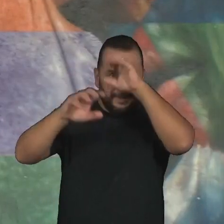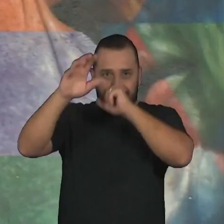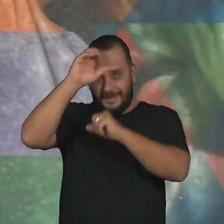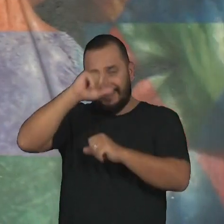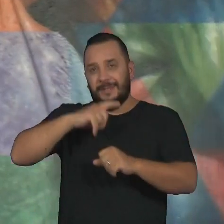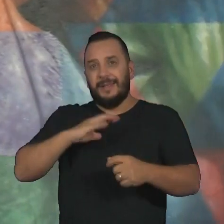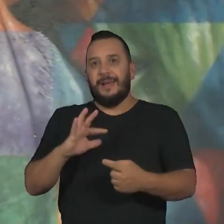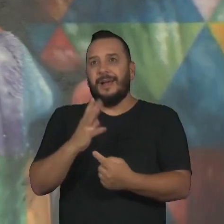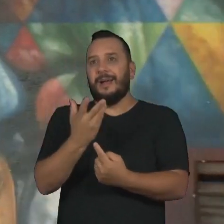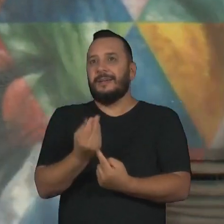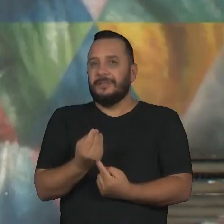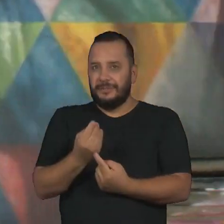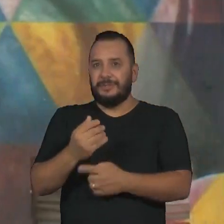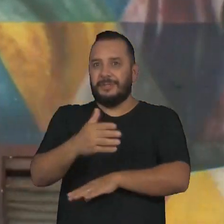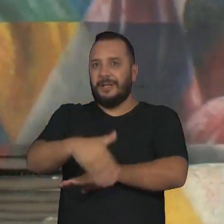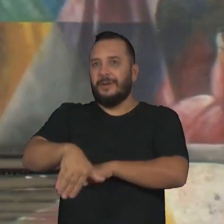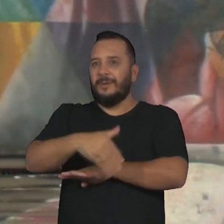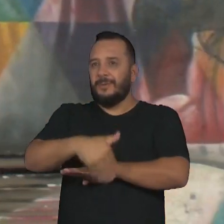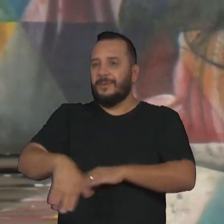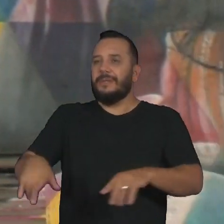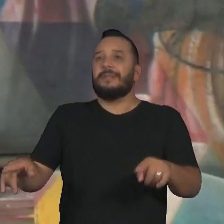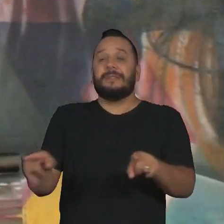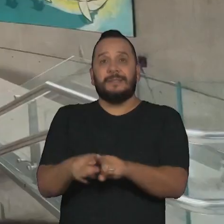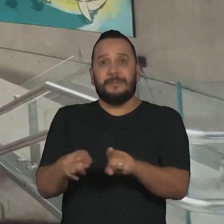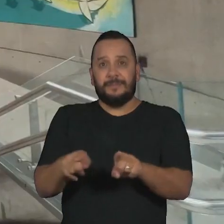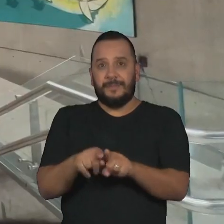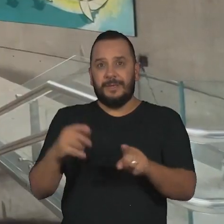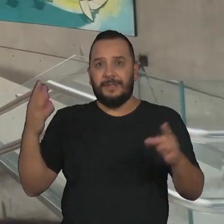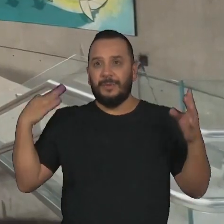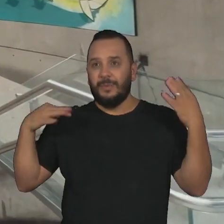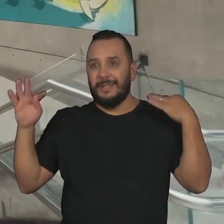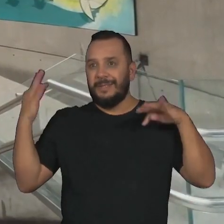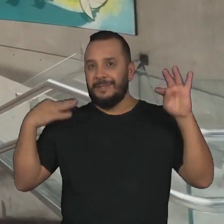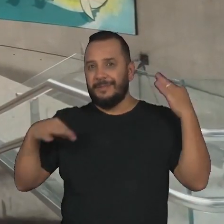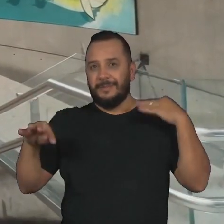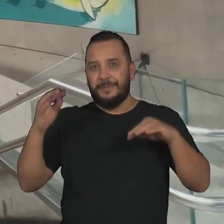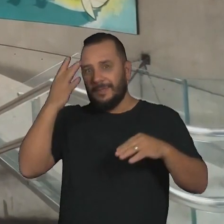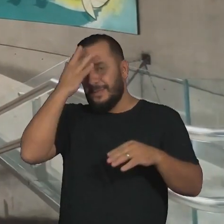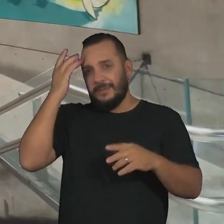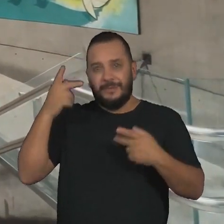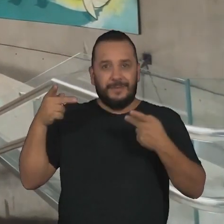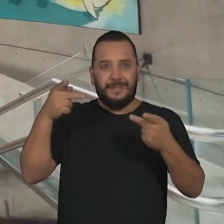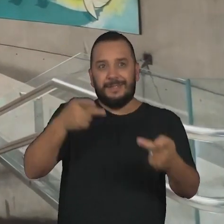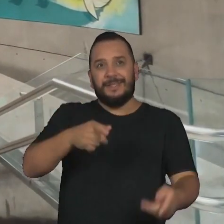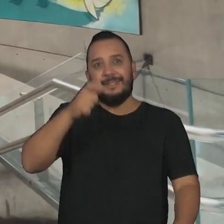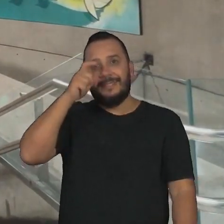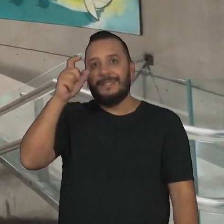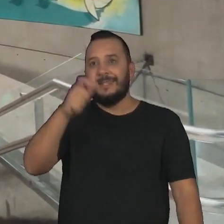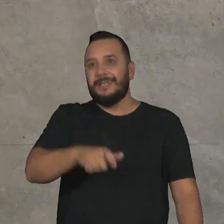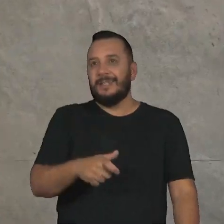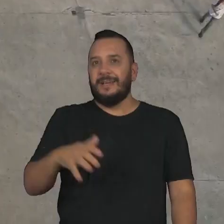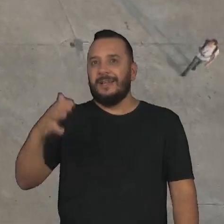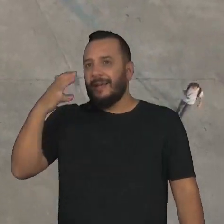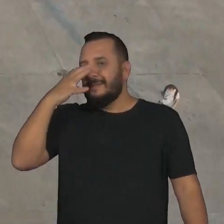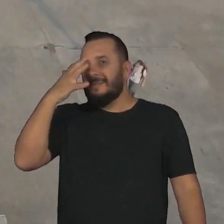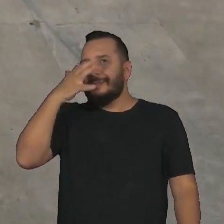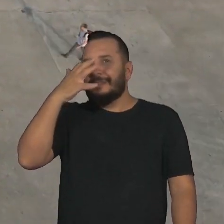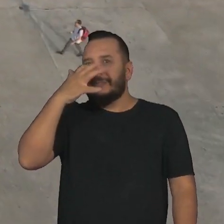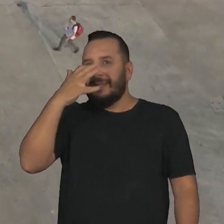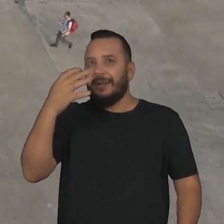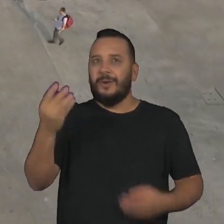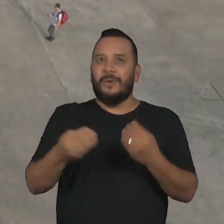públicas atuam também como catalisadoras do turismo e atraem visitantes interessados em apreciar